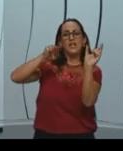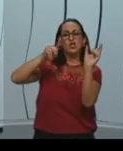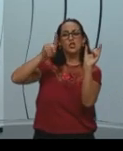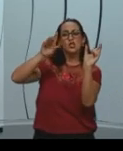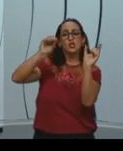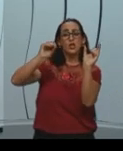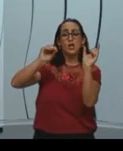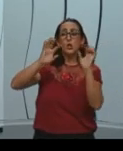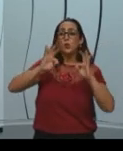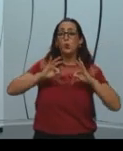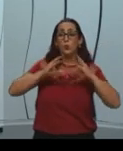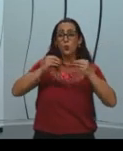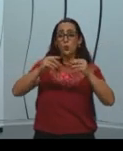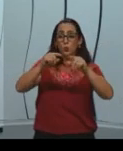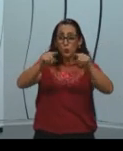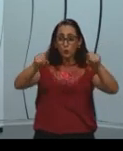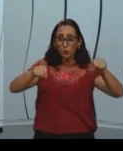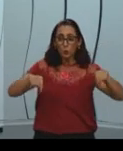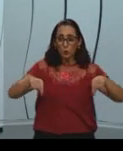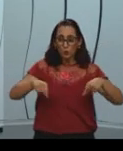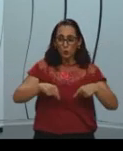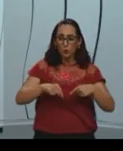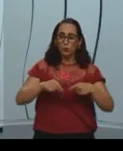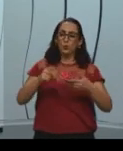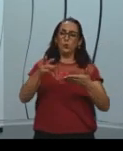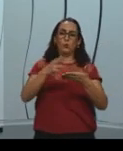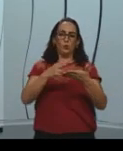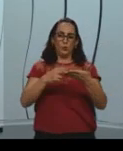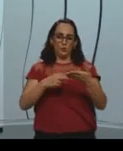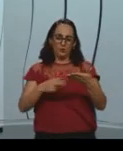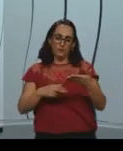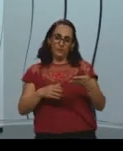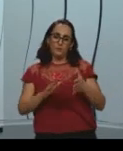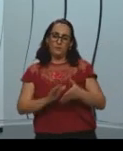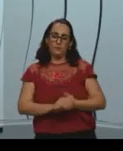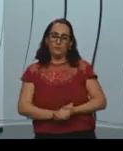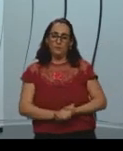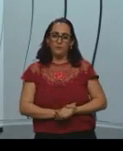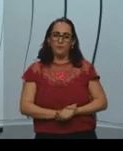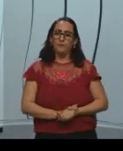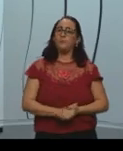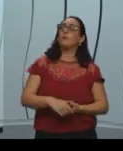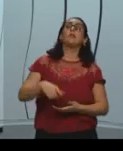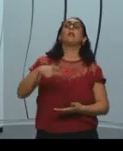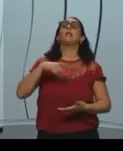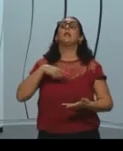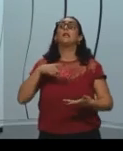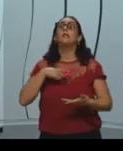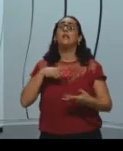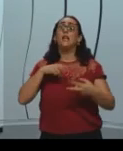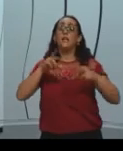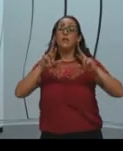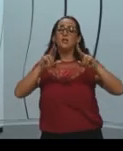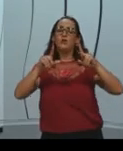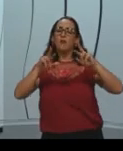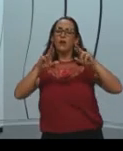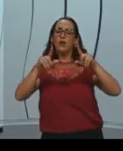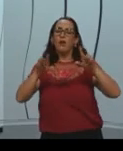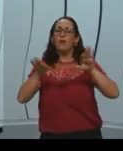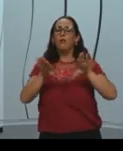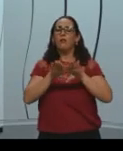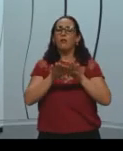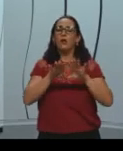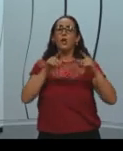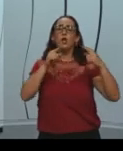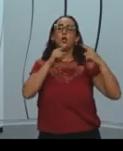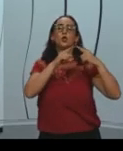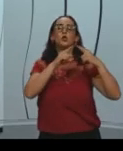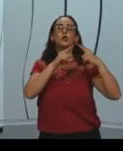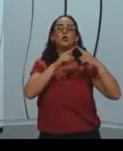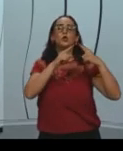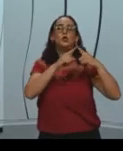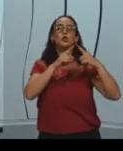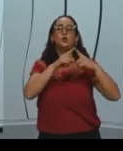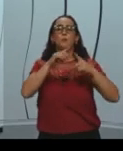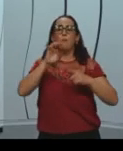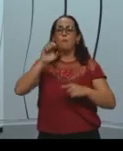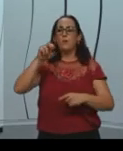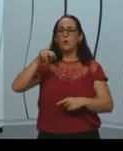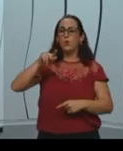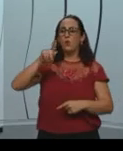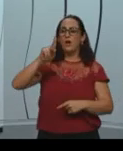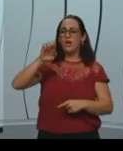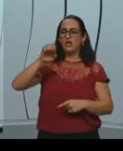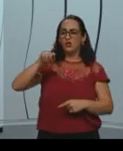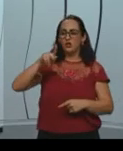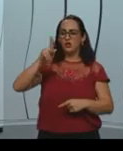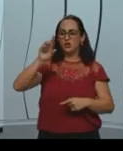aconteça. A gente tem algumas diferenças nos tipos de engenhos, né? Nós temos os chamados engenhos reais e